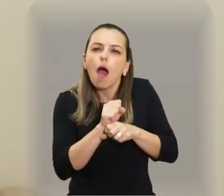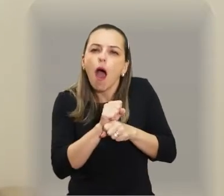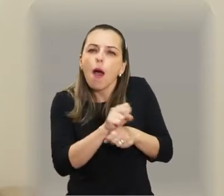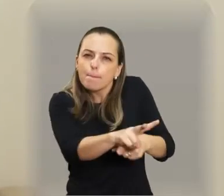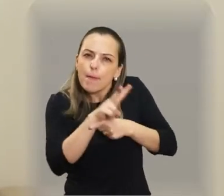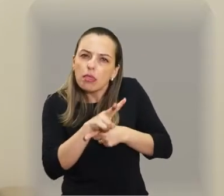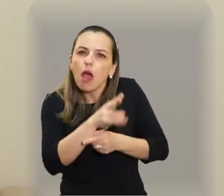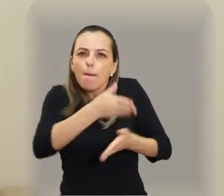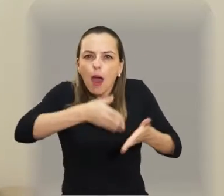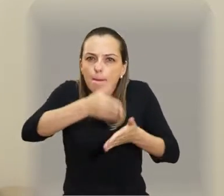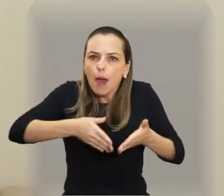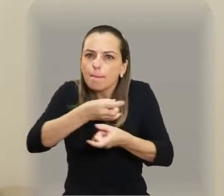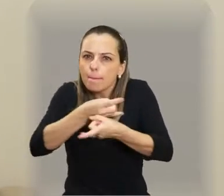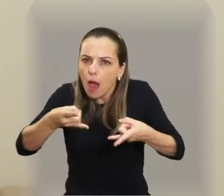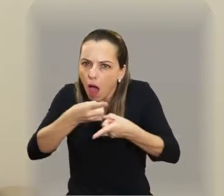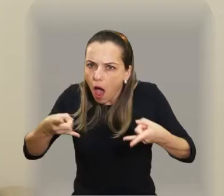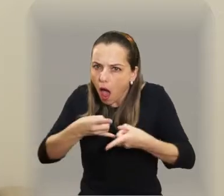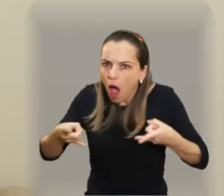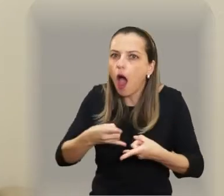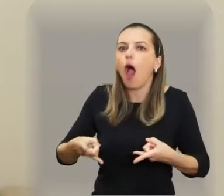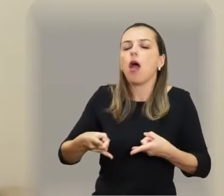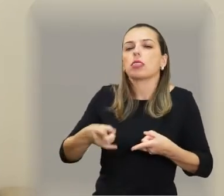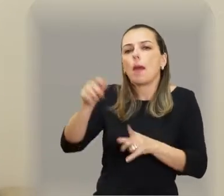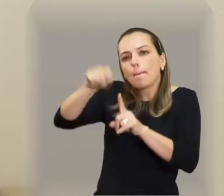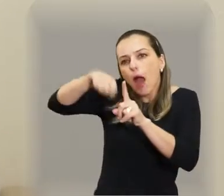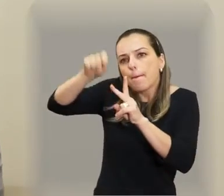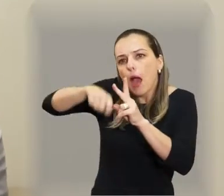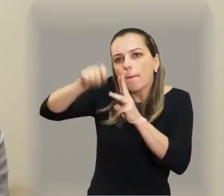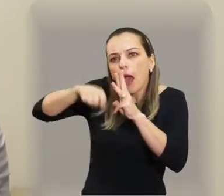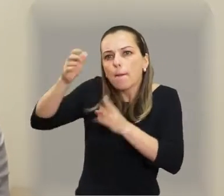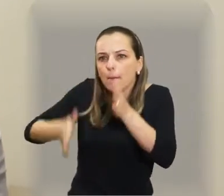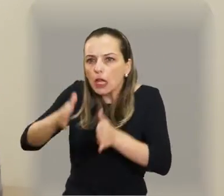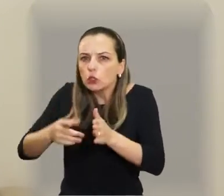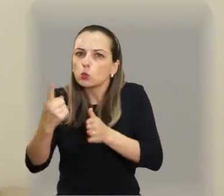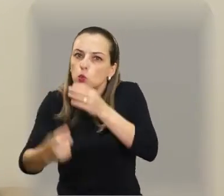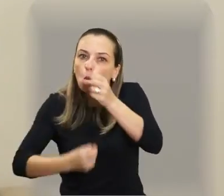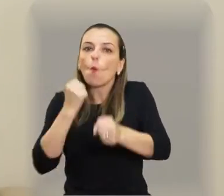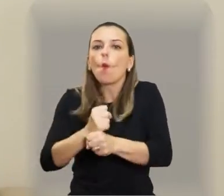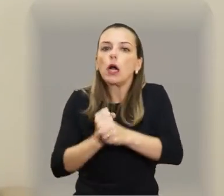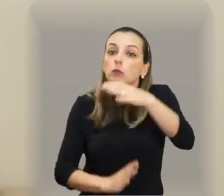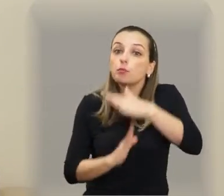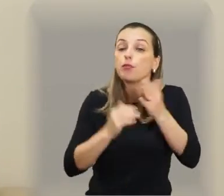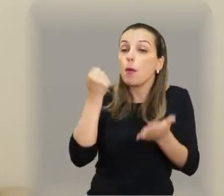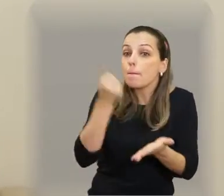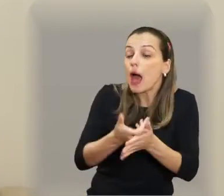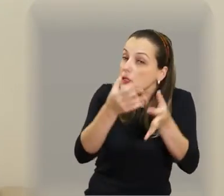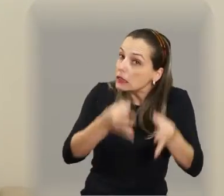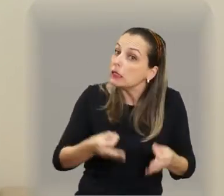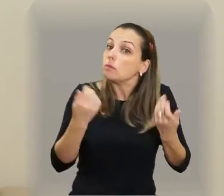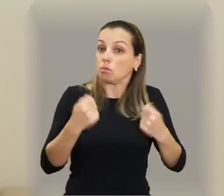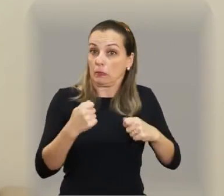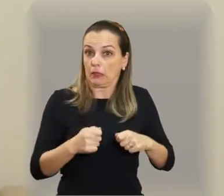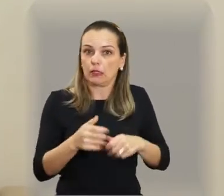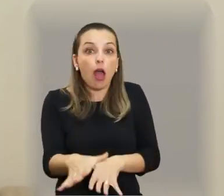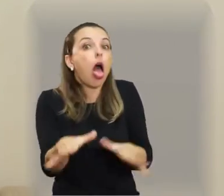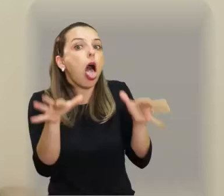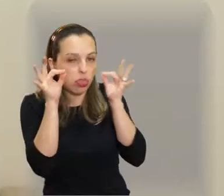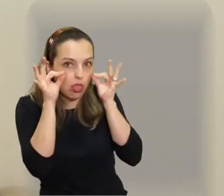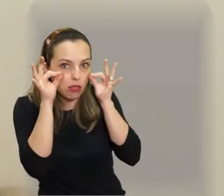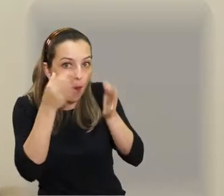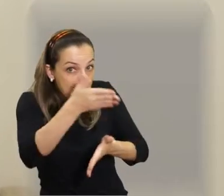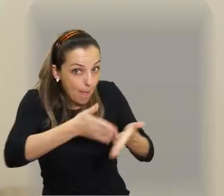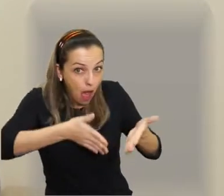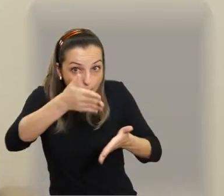pesquise por instituições sérias e taxa de juros que estejam realmente interessante sempre no mínimo três instituições tem que ser feita essa pesquisa